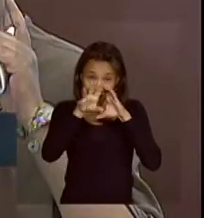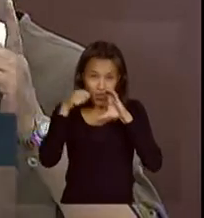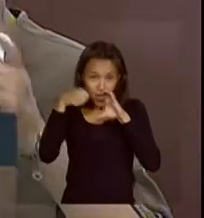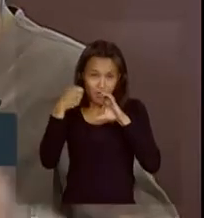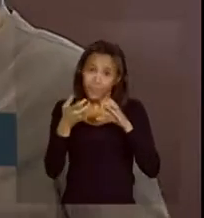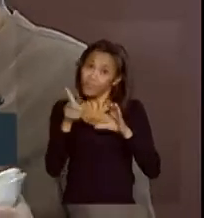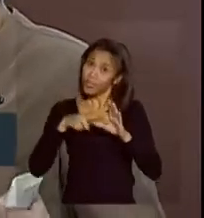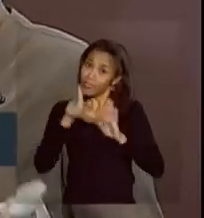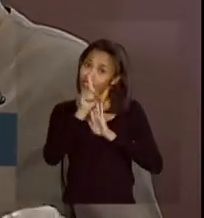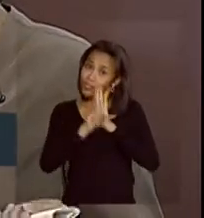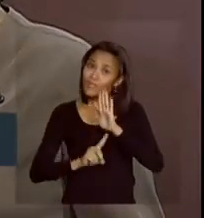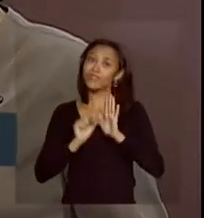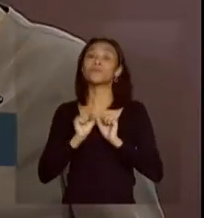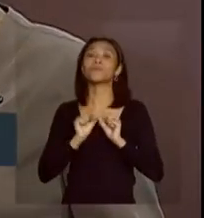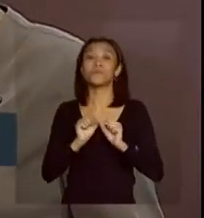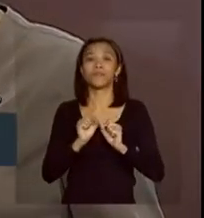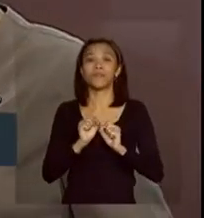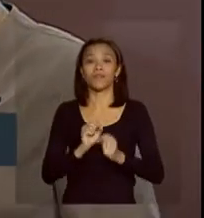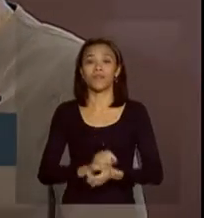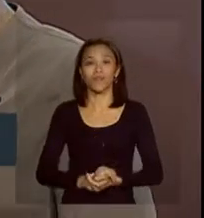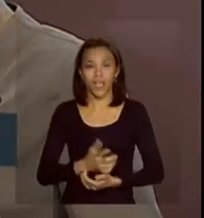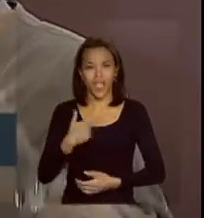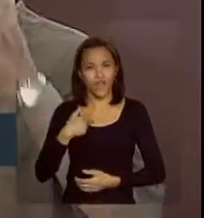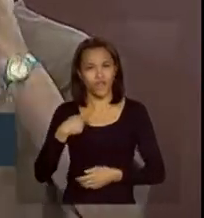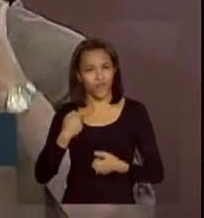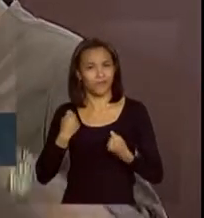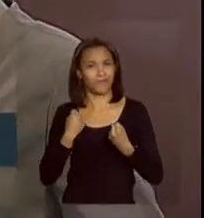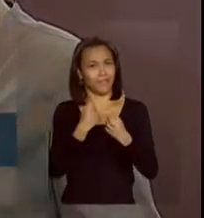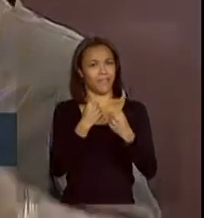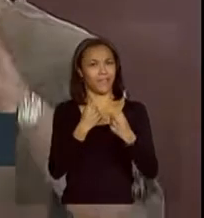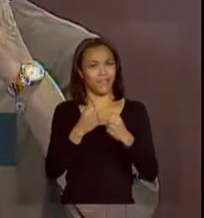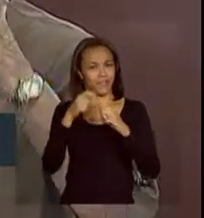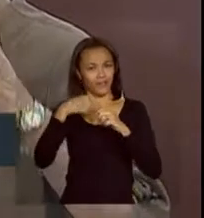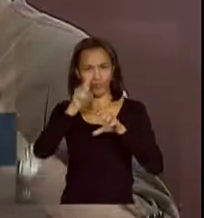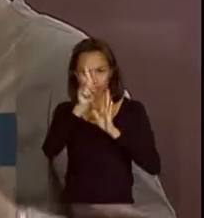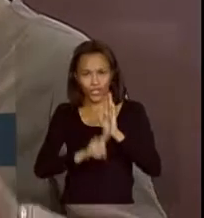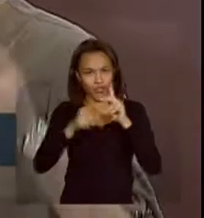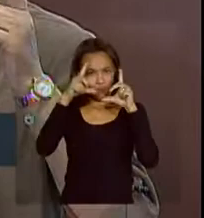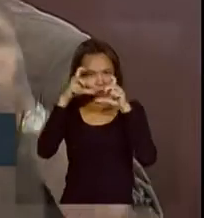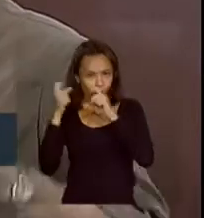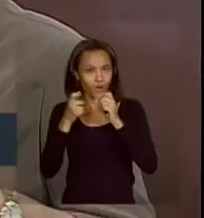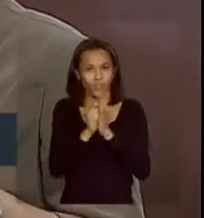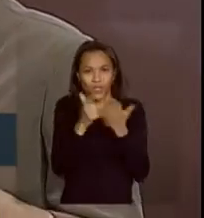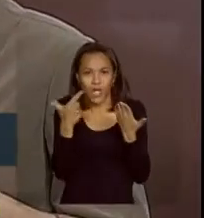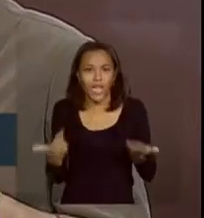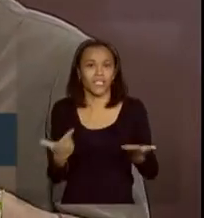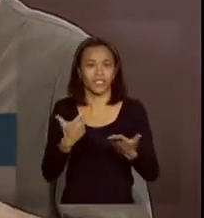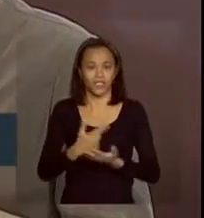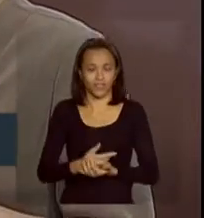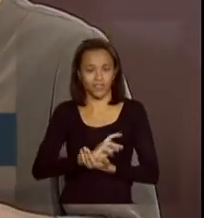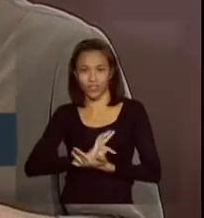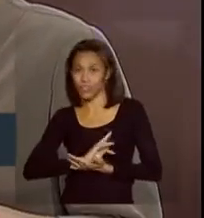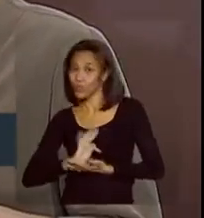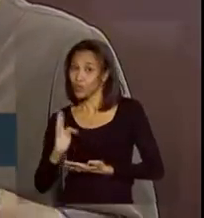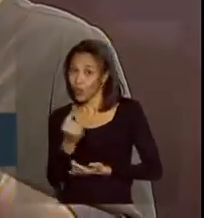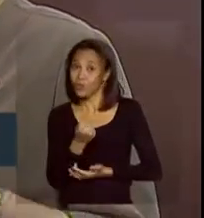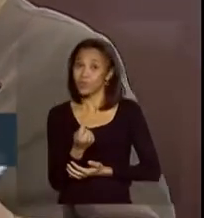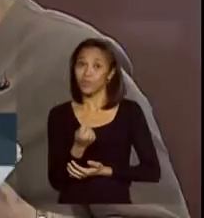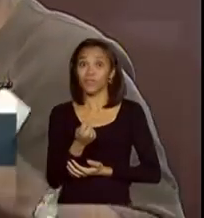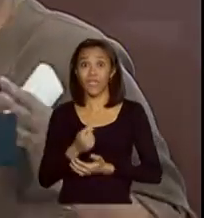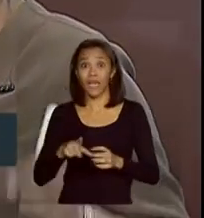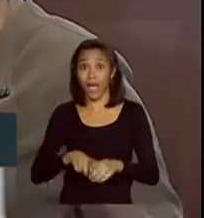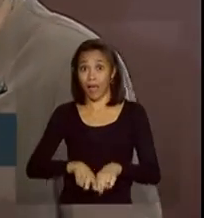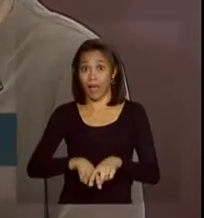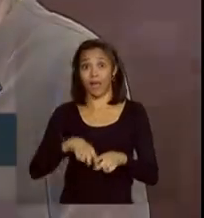também tivesse direito Vou defender aqui o direito dos fotógrafos do jornalistas você grafismo tem